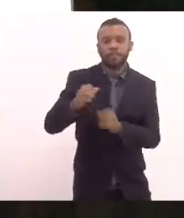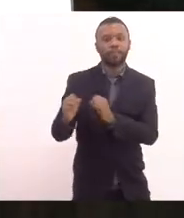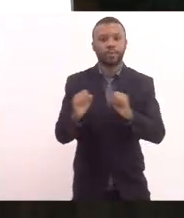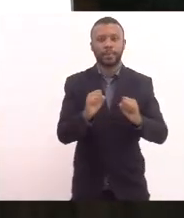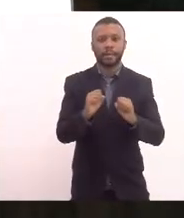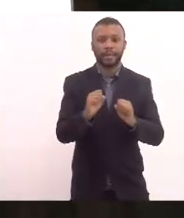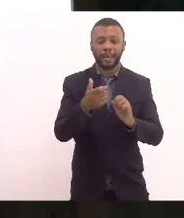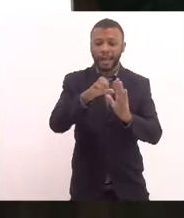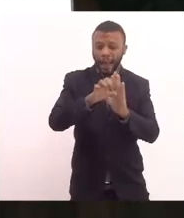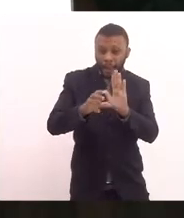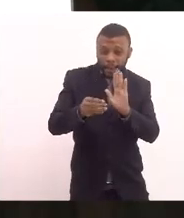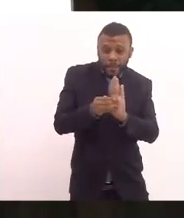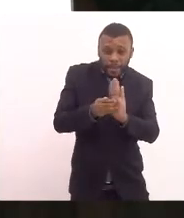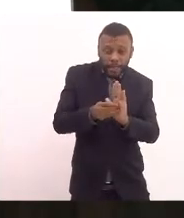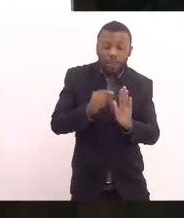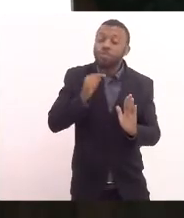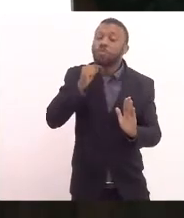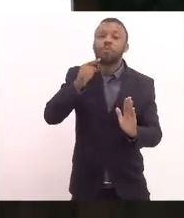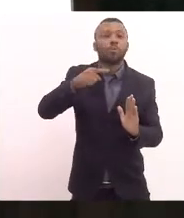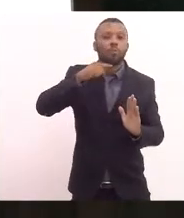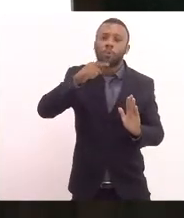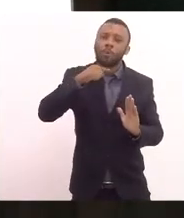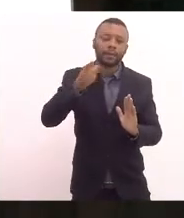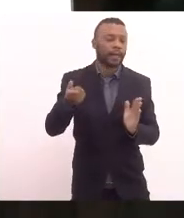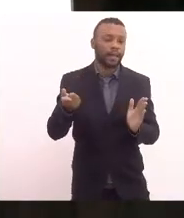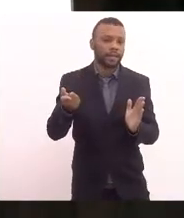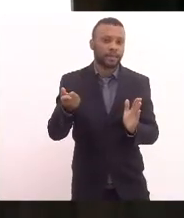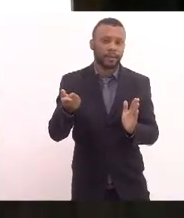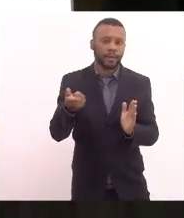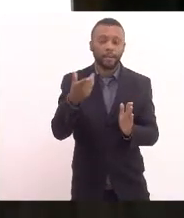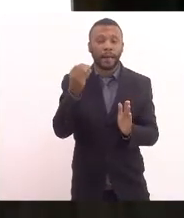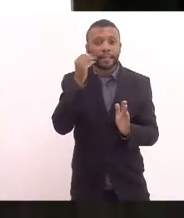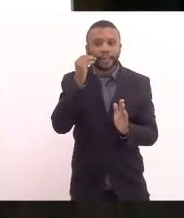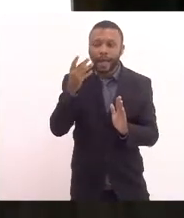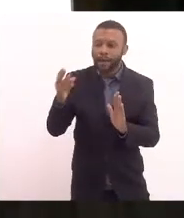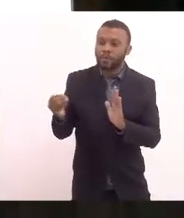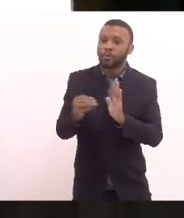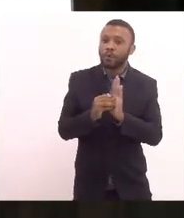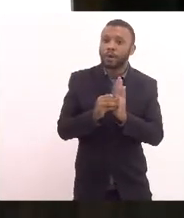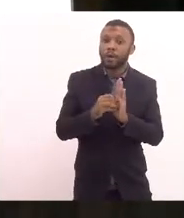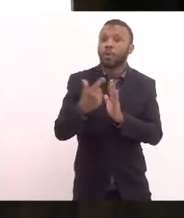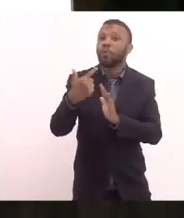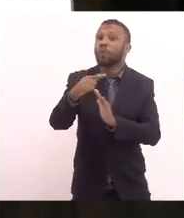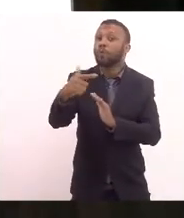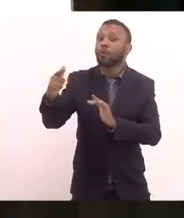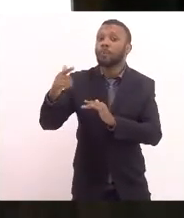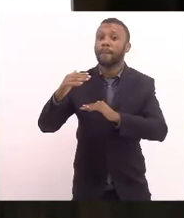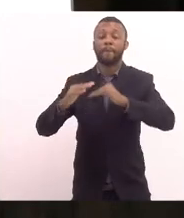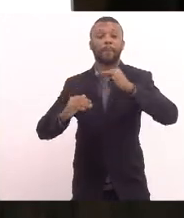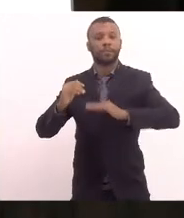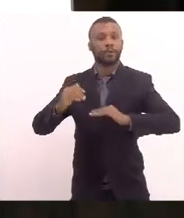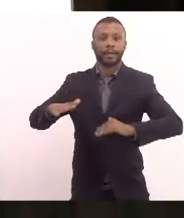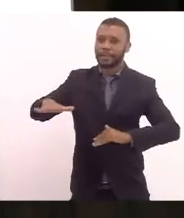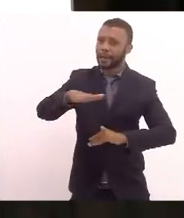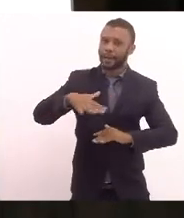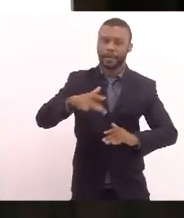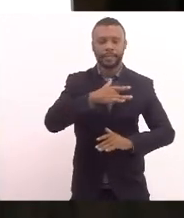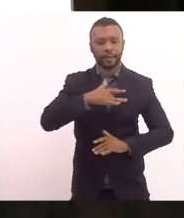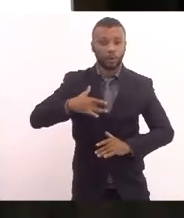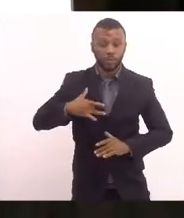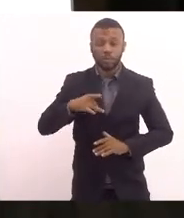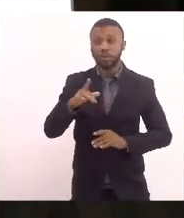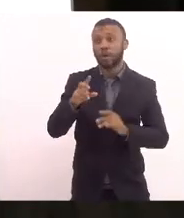vamos conseguir fazer para botar os outros profissionais de saúde. E a gente não coloca só os profissionais